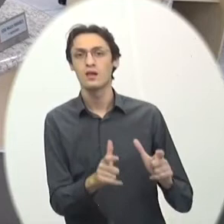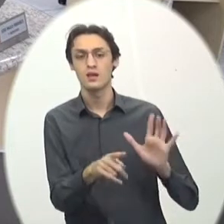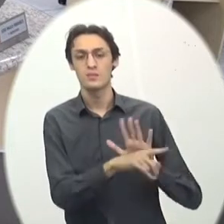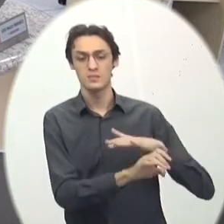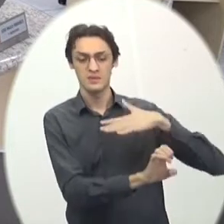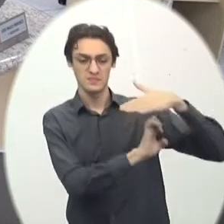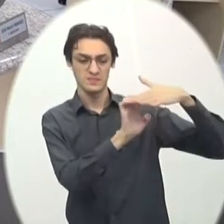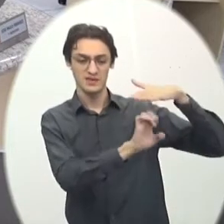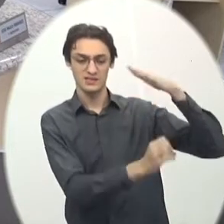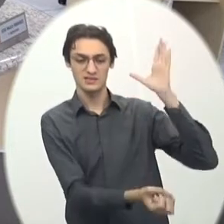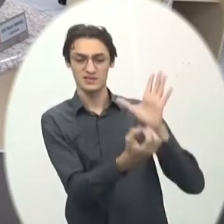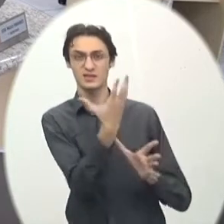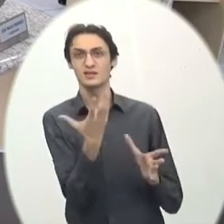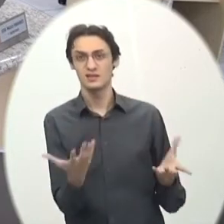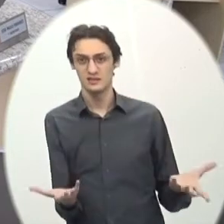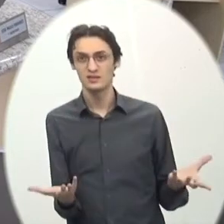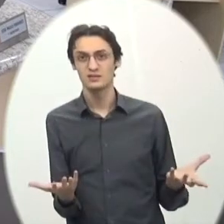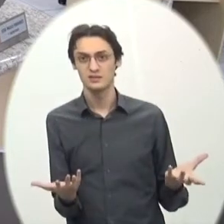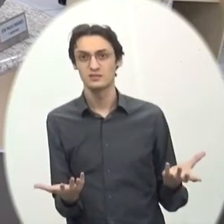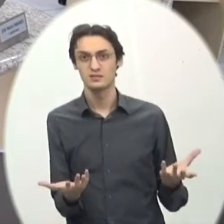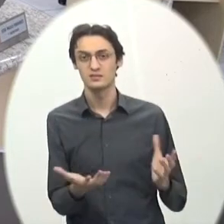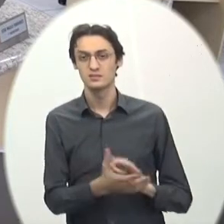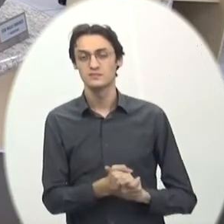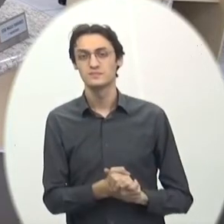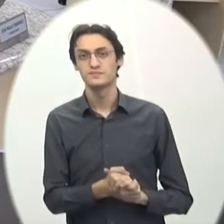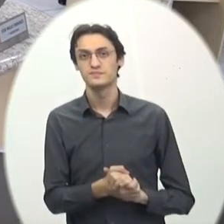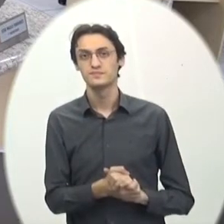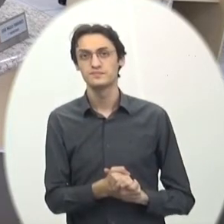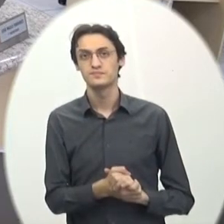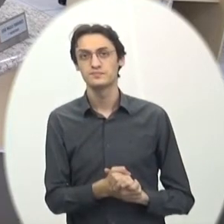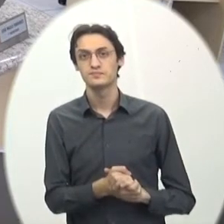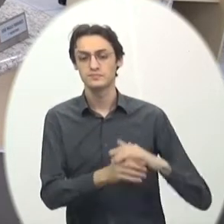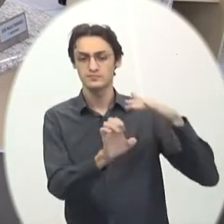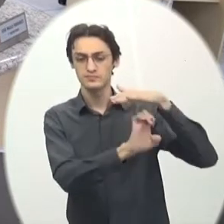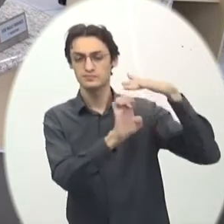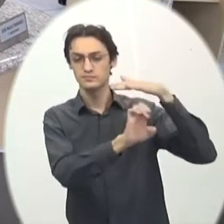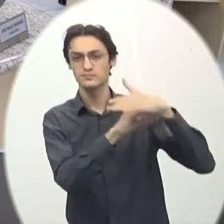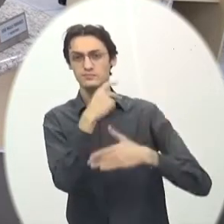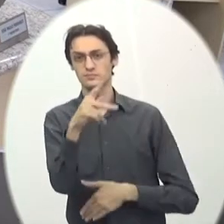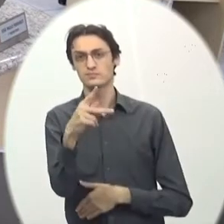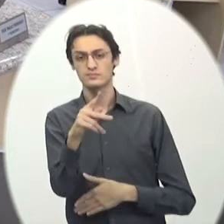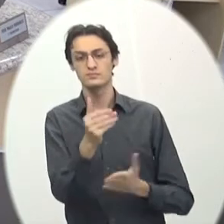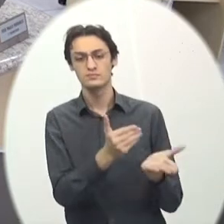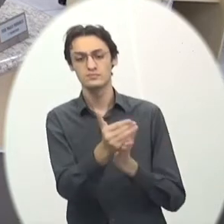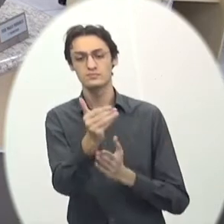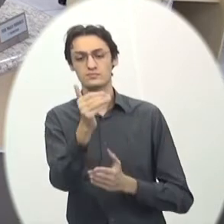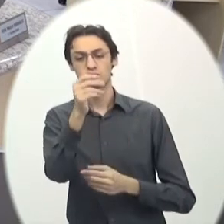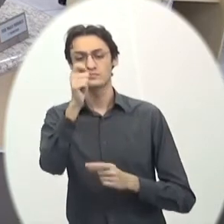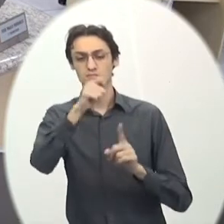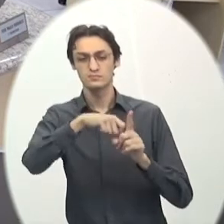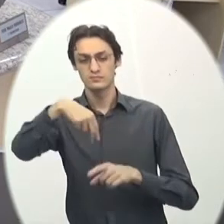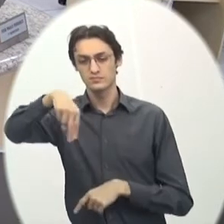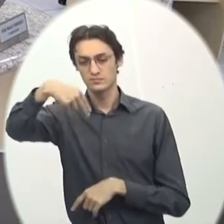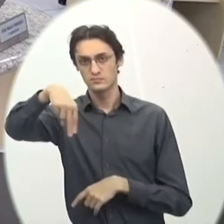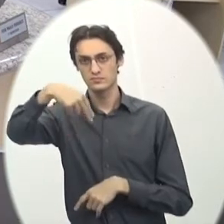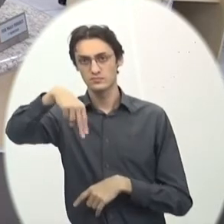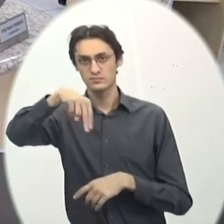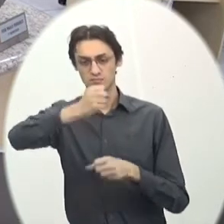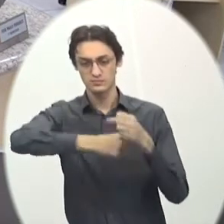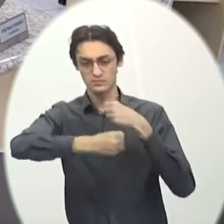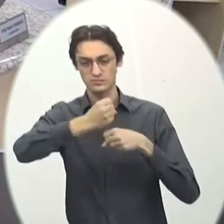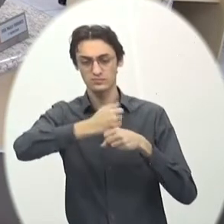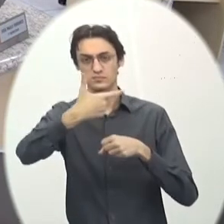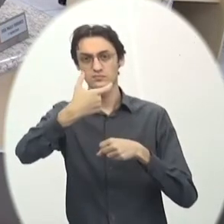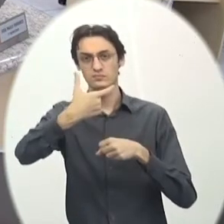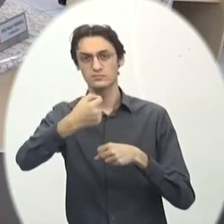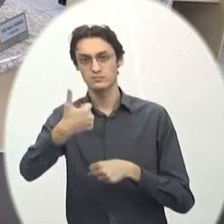formar a sua empresa, porque o senhor falou aqui, a sua empresa, juridicamente, ela passou a existir em novembro. De